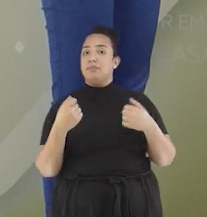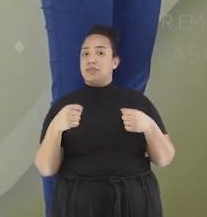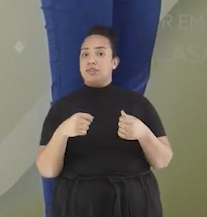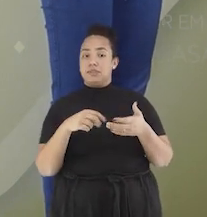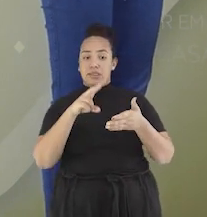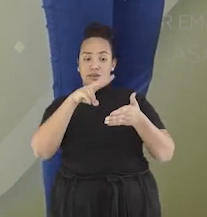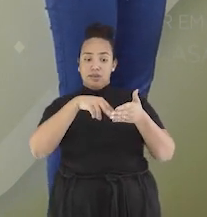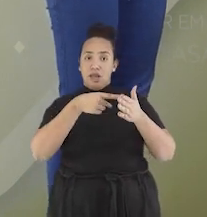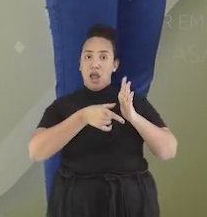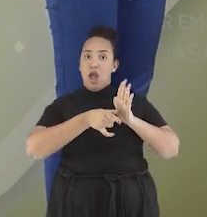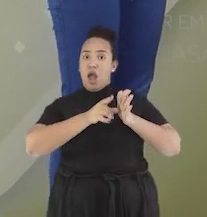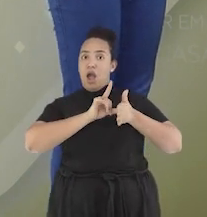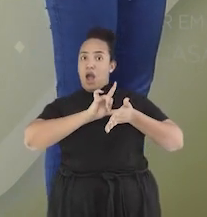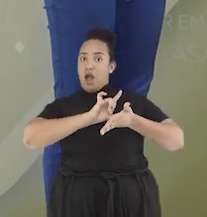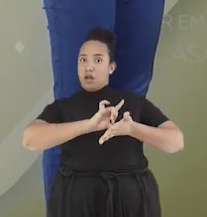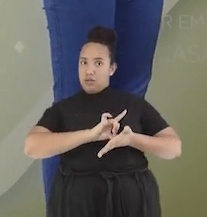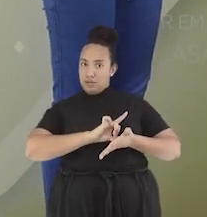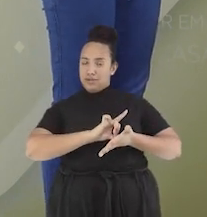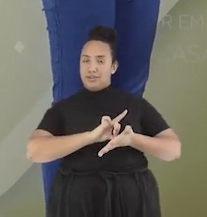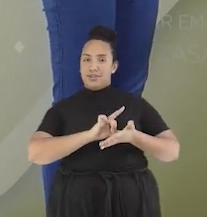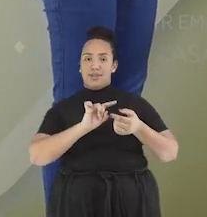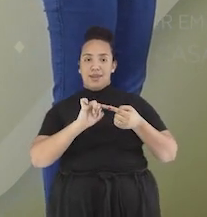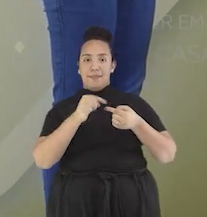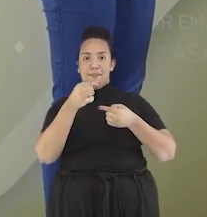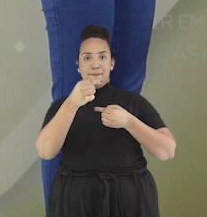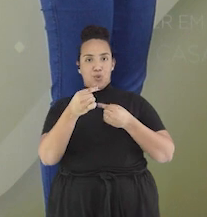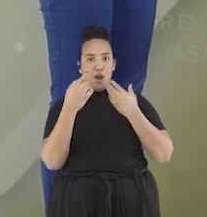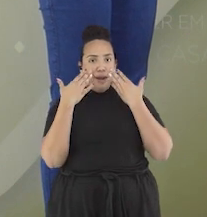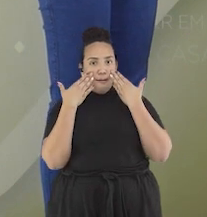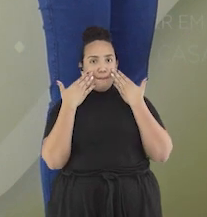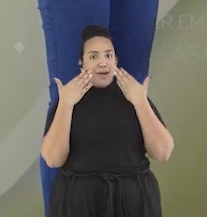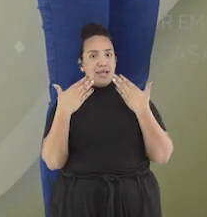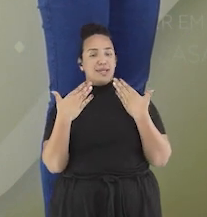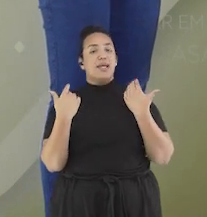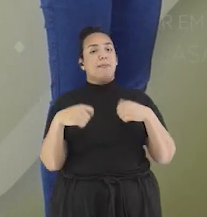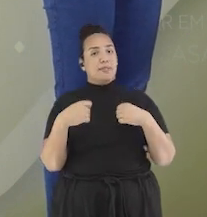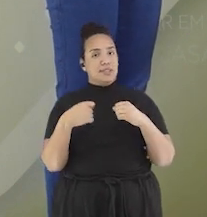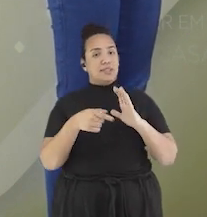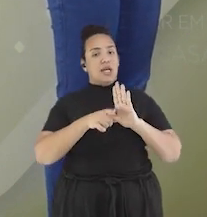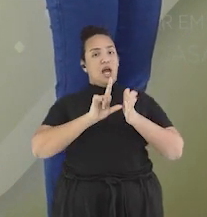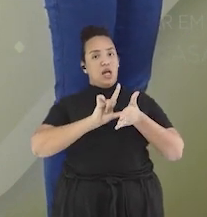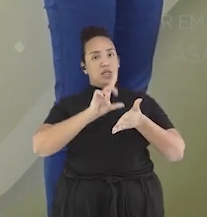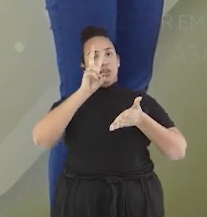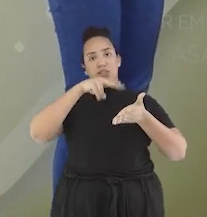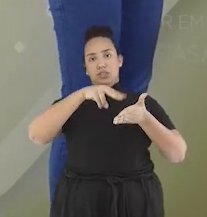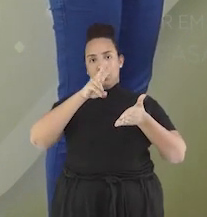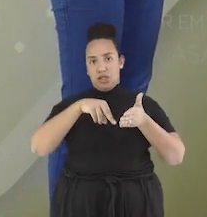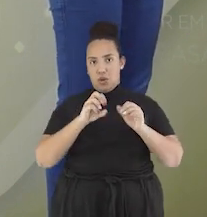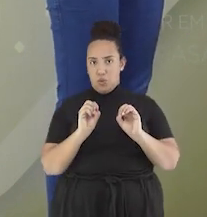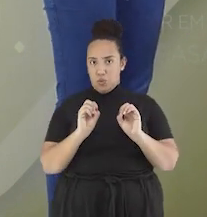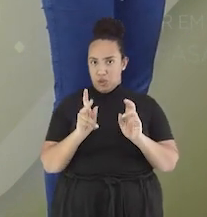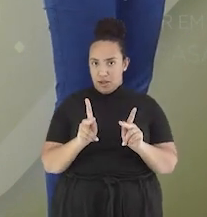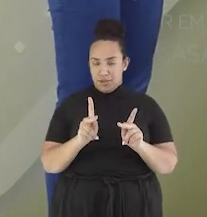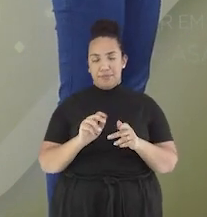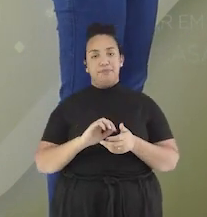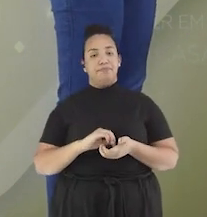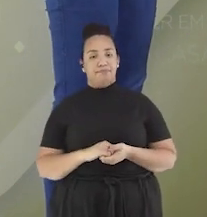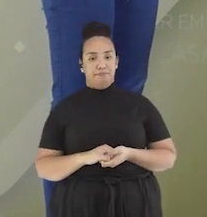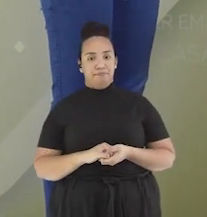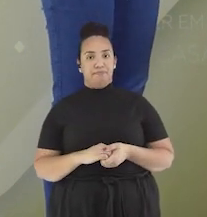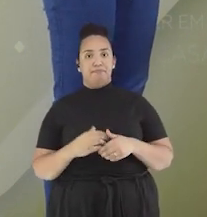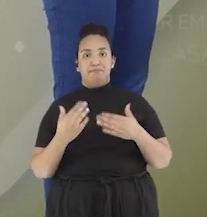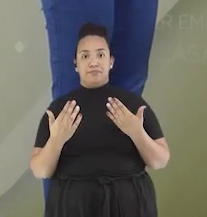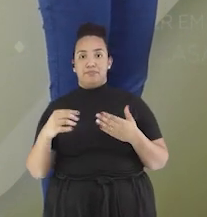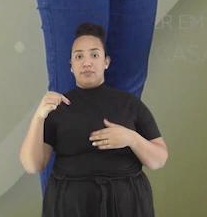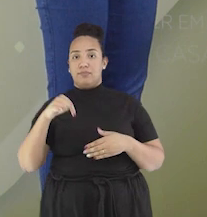uma leitura prévia antes de fazer a leitura em voz alta. É importante fazer a leitura em voz baixa, tá combinado? Então, fazer a